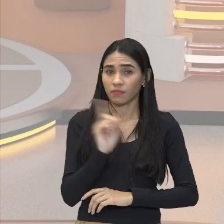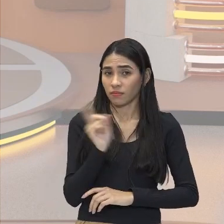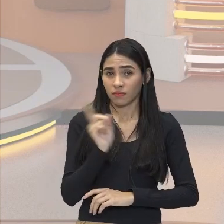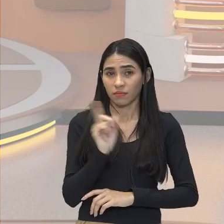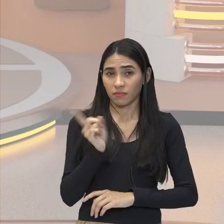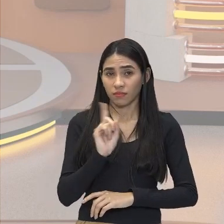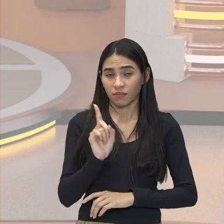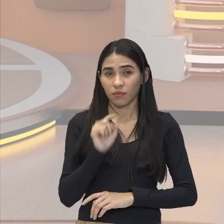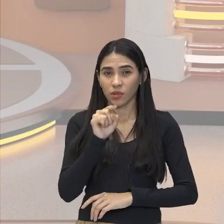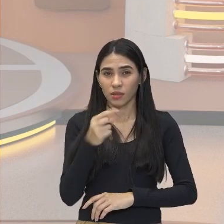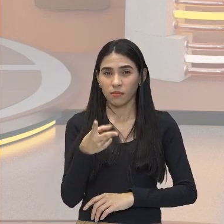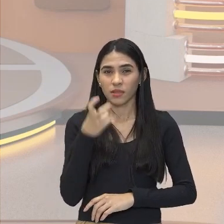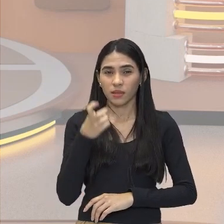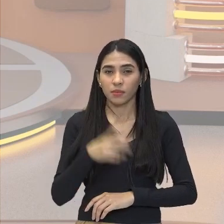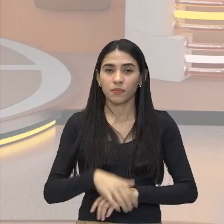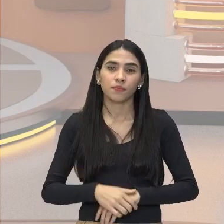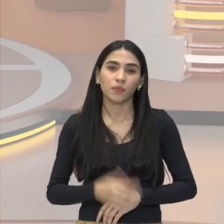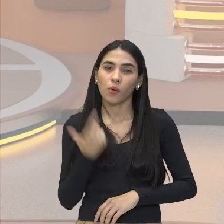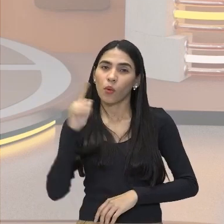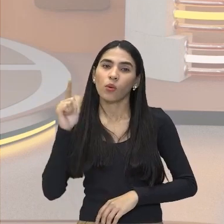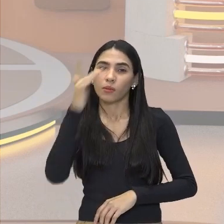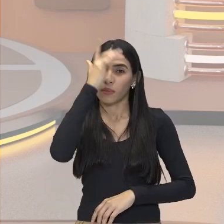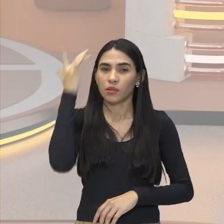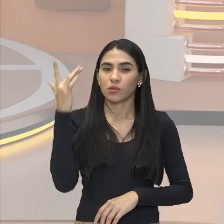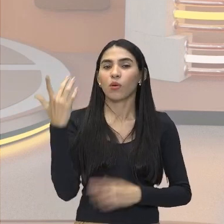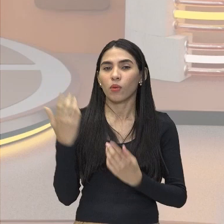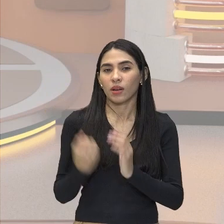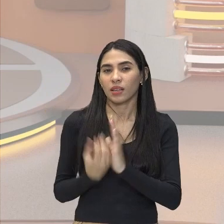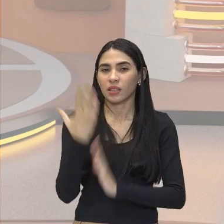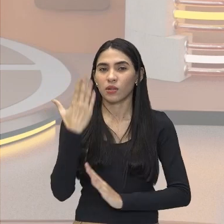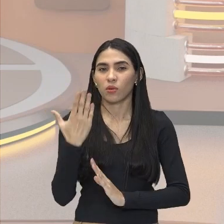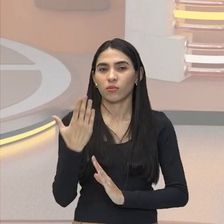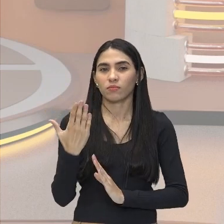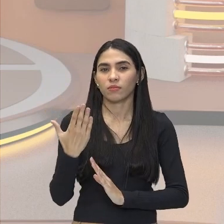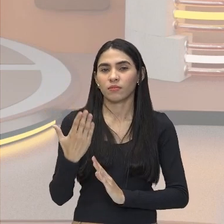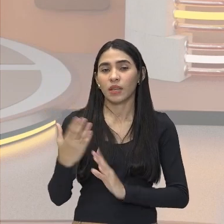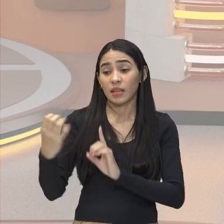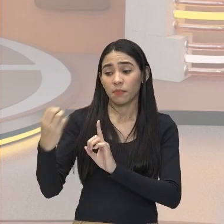Estão percebendo? Foi o outro quem criou essas expectativas para mim.